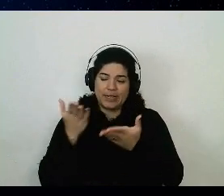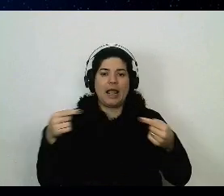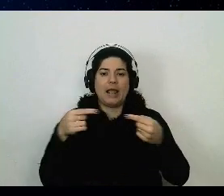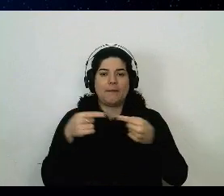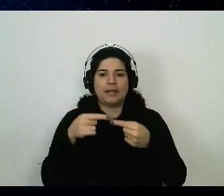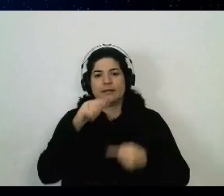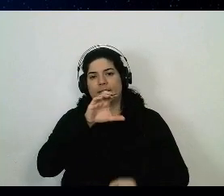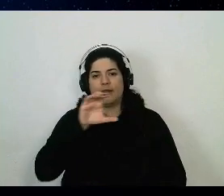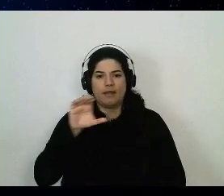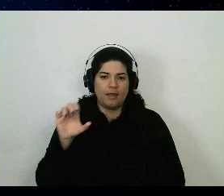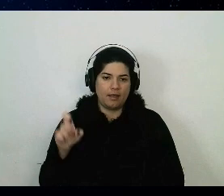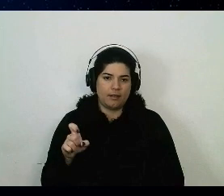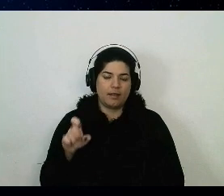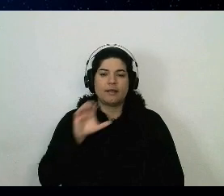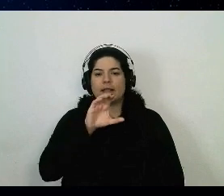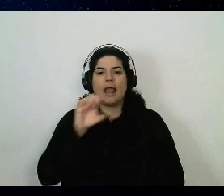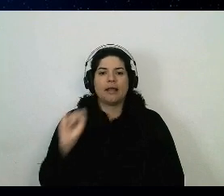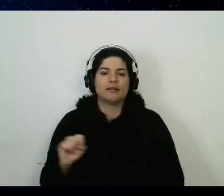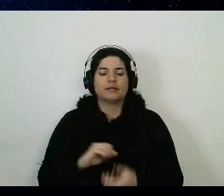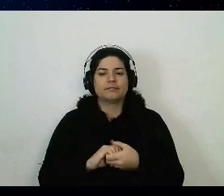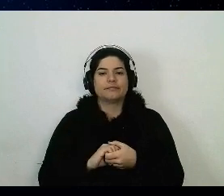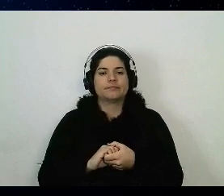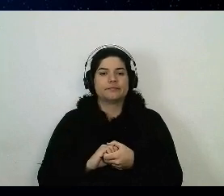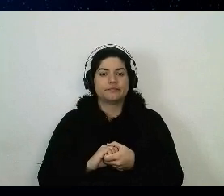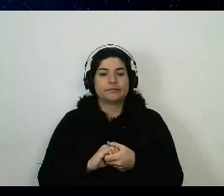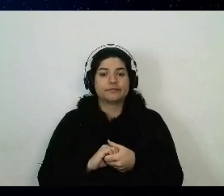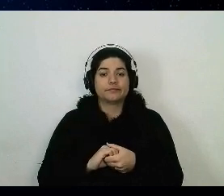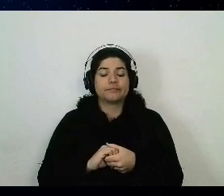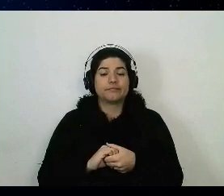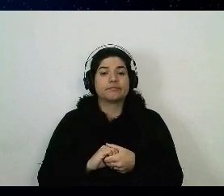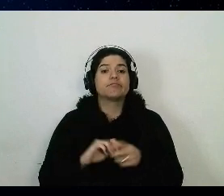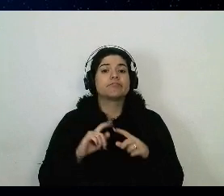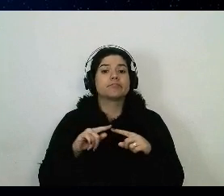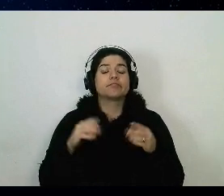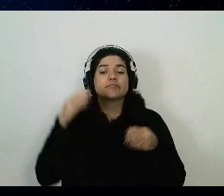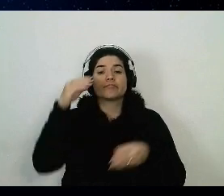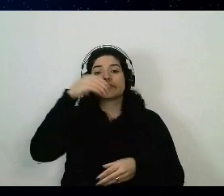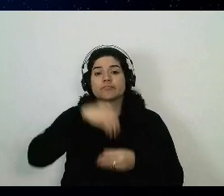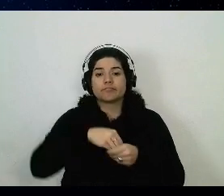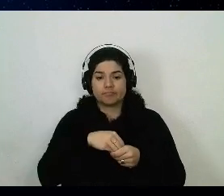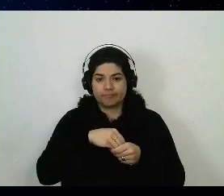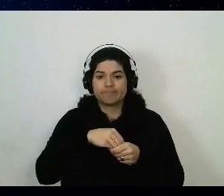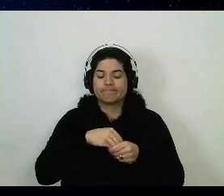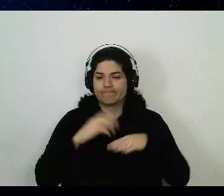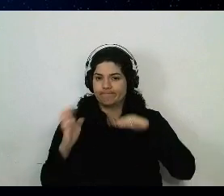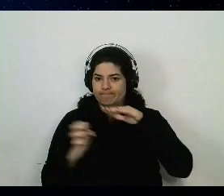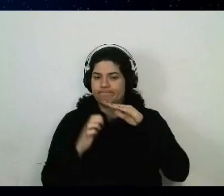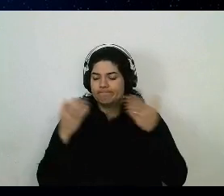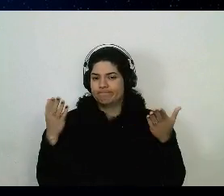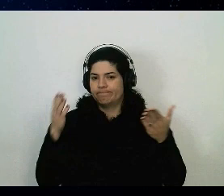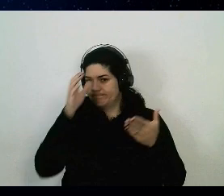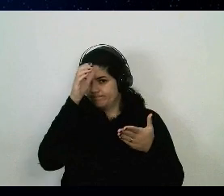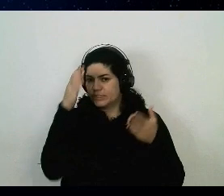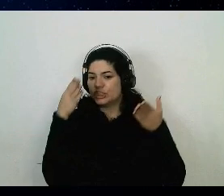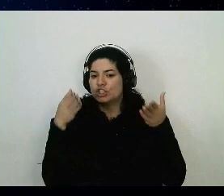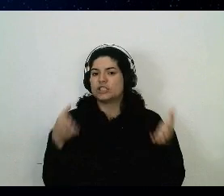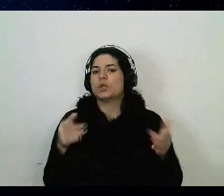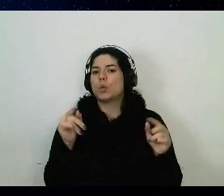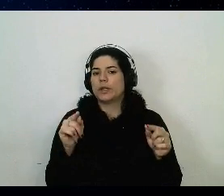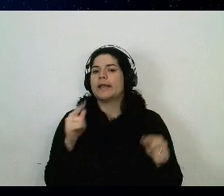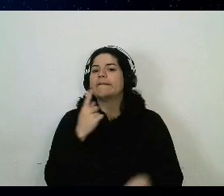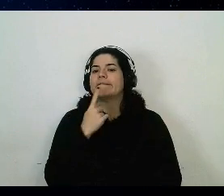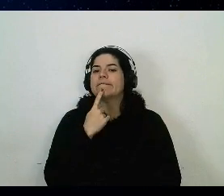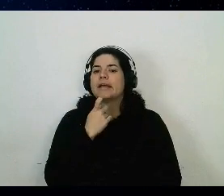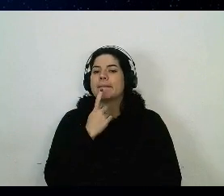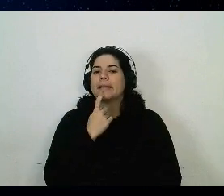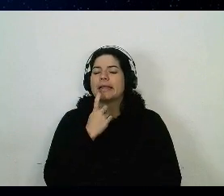também. Mas normalmente na organização, quando o cliente chega, é justamente sobre aquele ponto ali que está em vermelho, acho que ficou